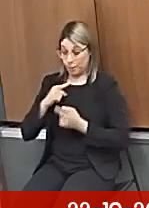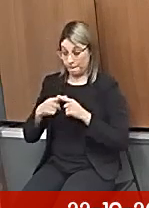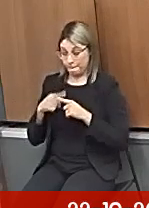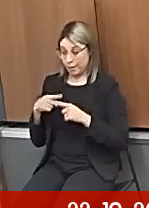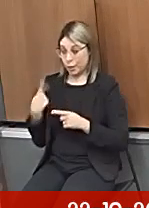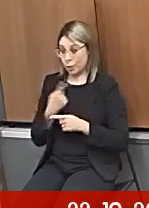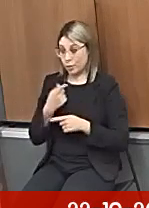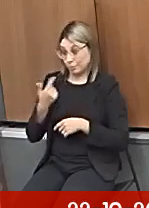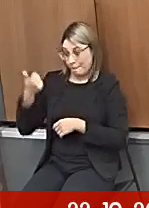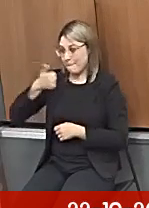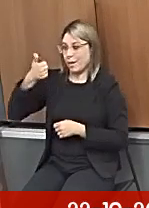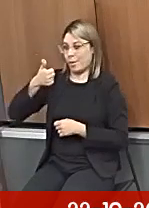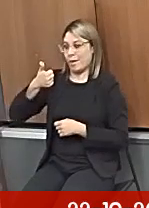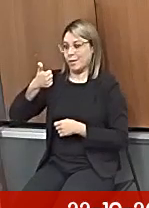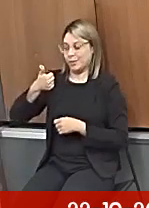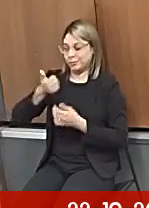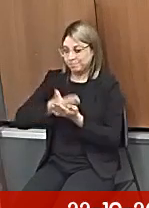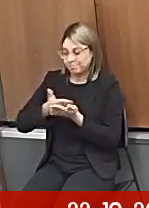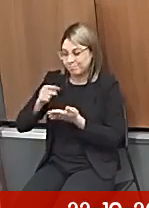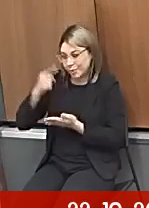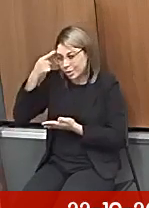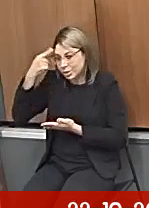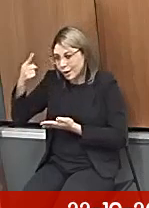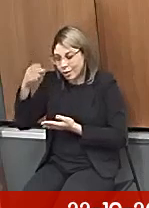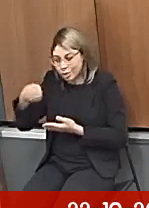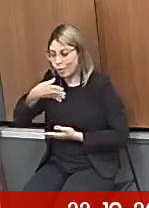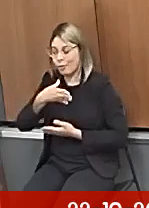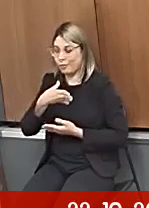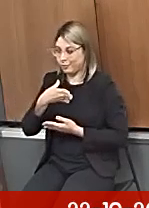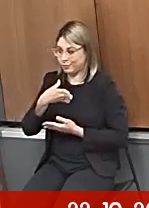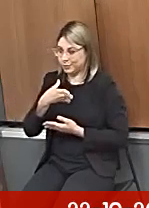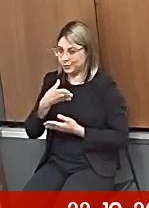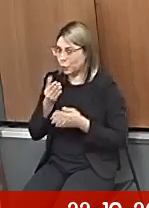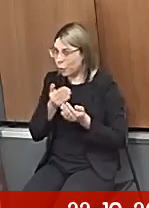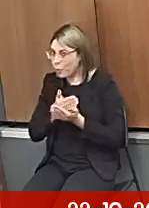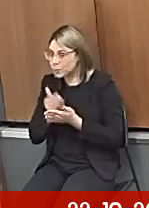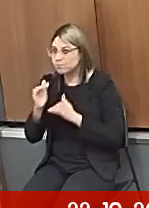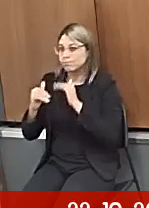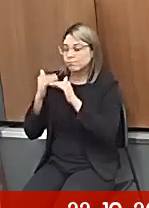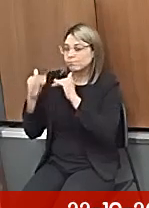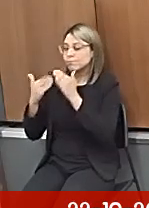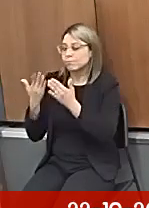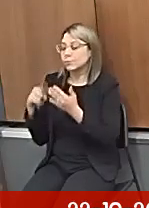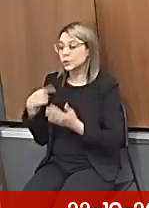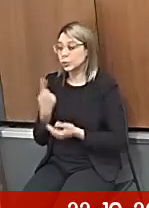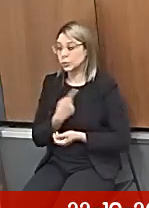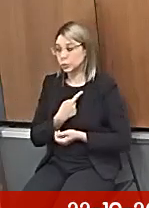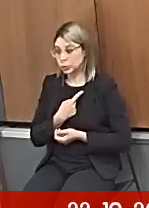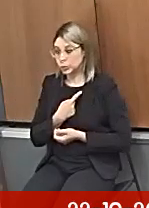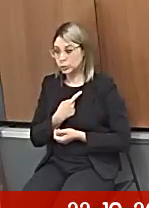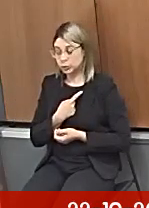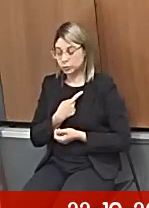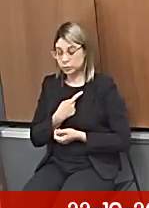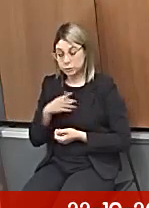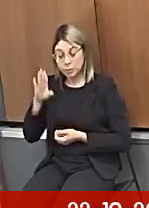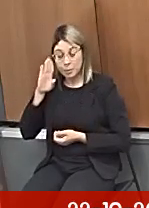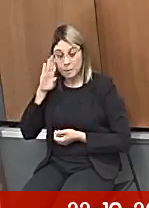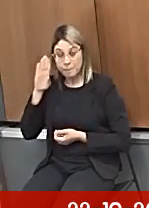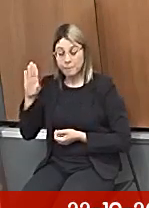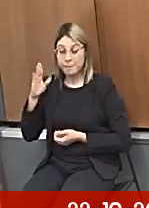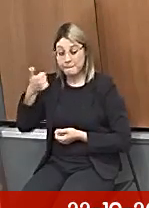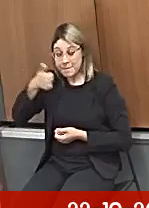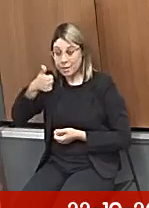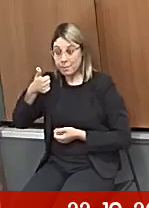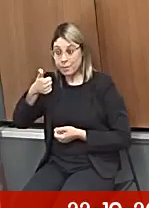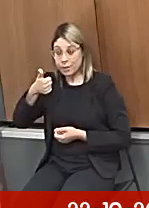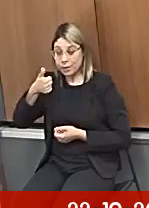estamos sendo pioneiros nisso, são ideias inéditas que foi ganhando um corpo institucional. Nós estamos sendo pioneiros de uma ideia que vai